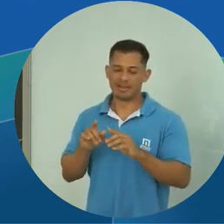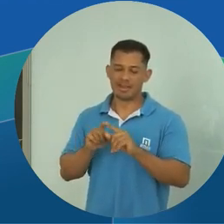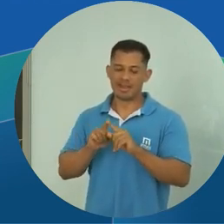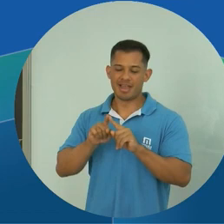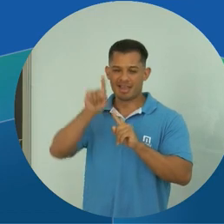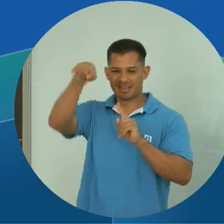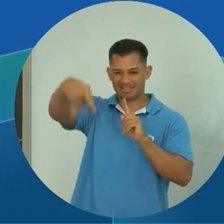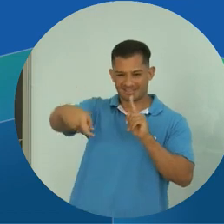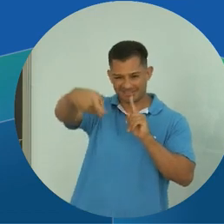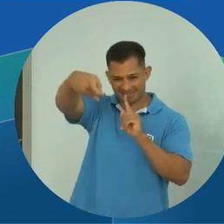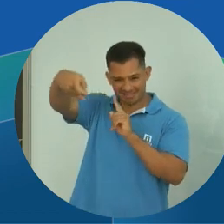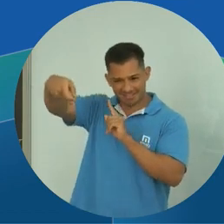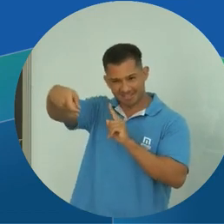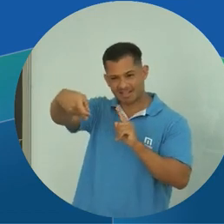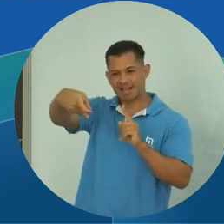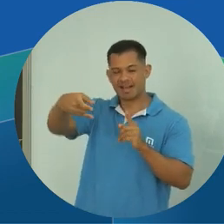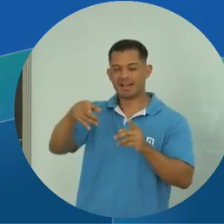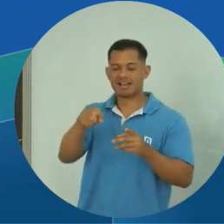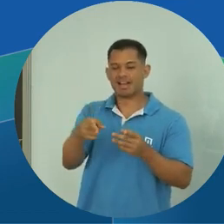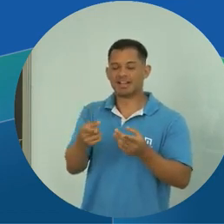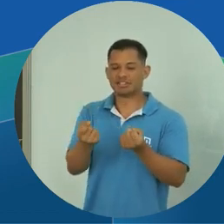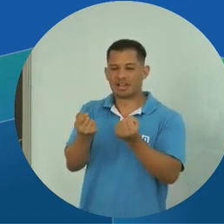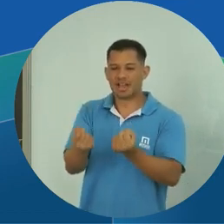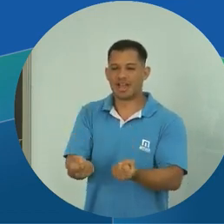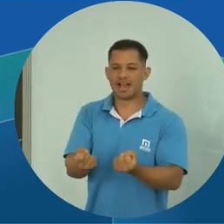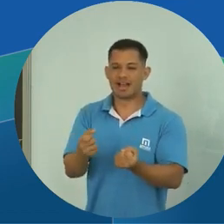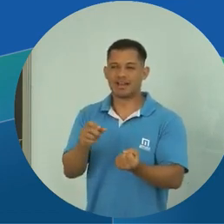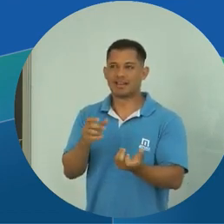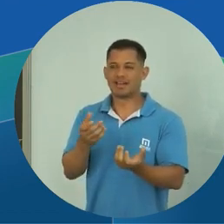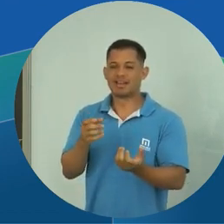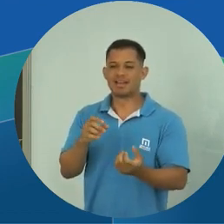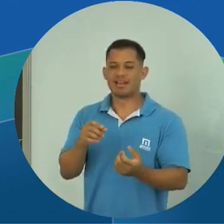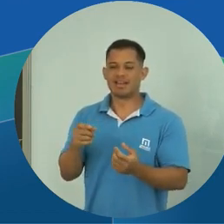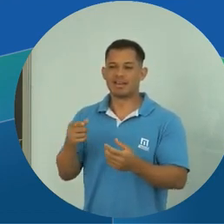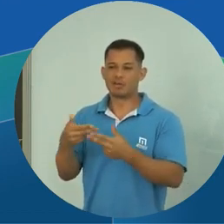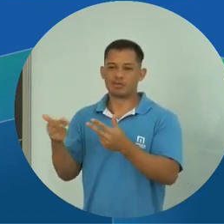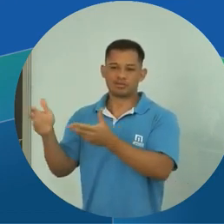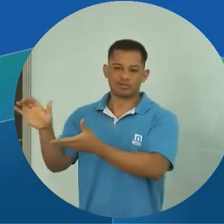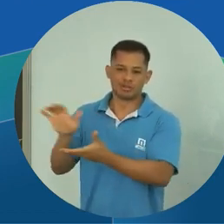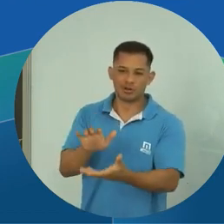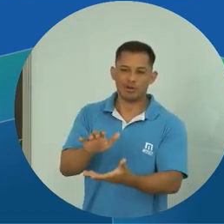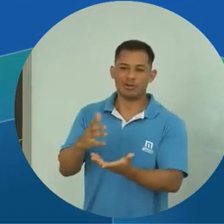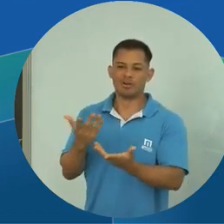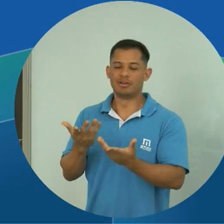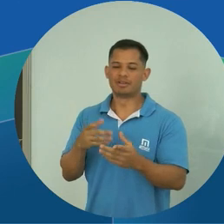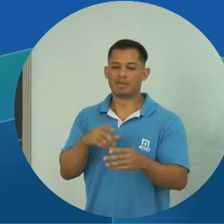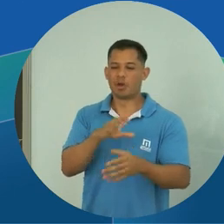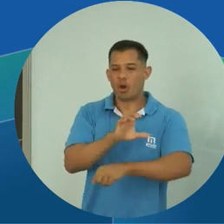de insumos, recebimento de materiais, montagem da central de concreto,